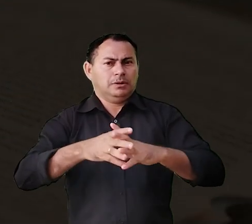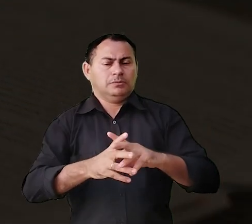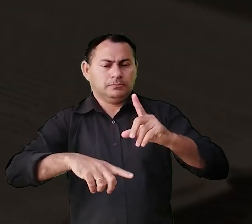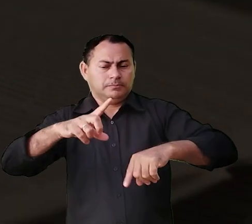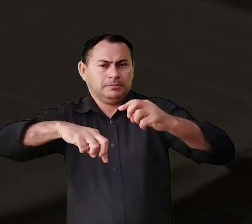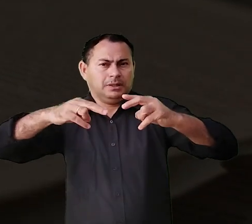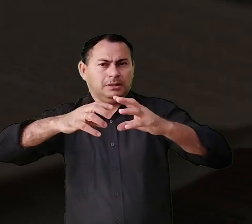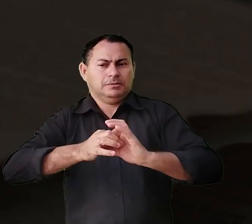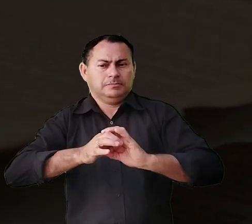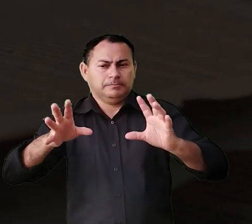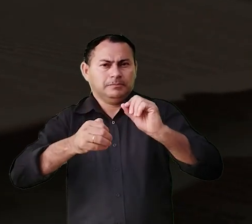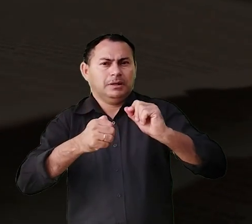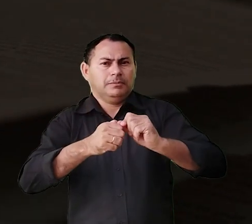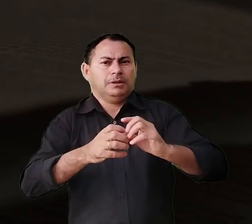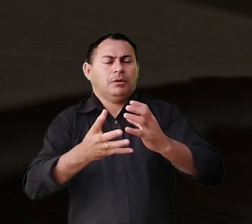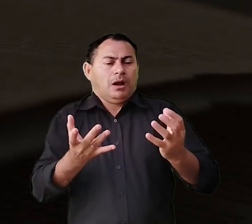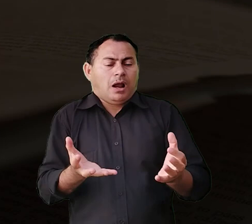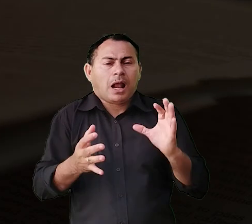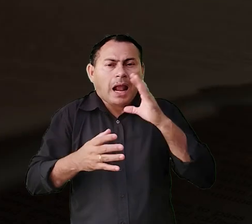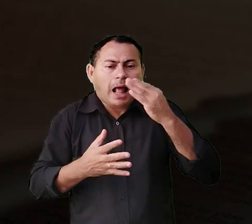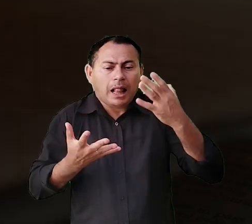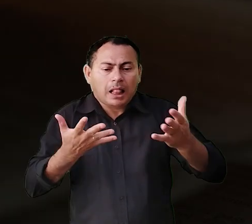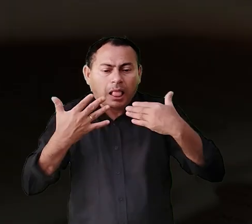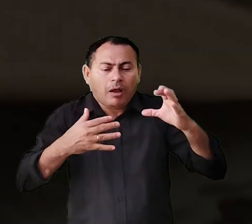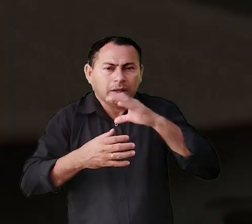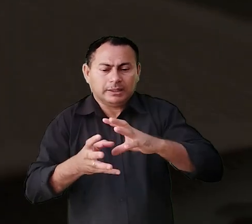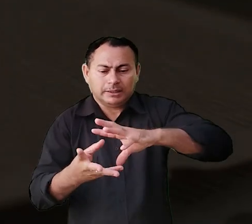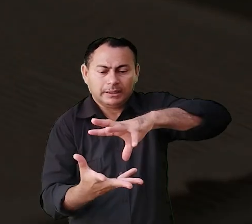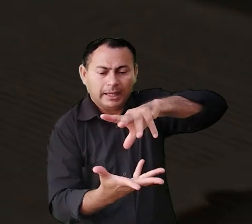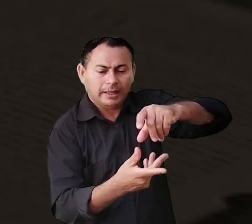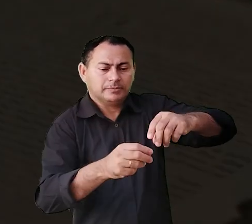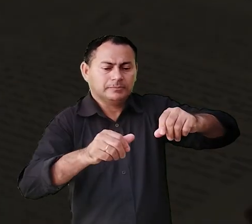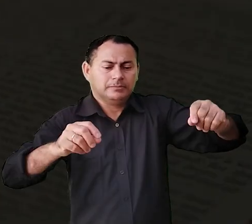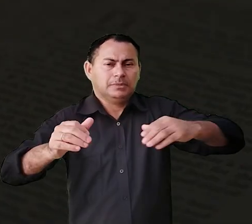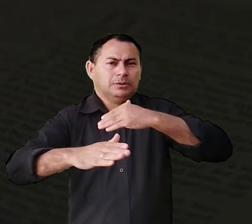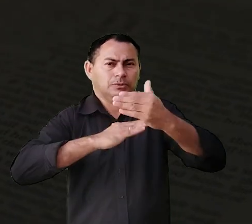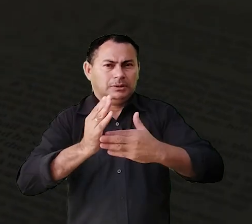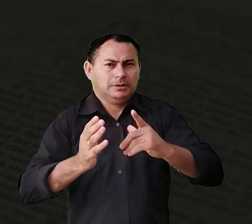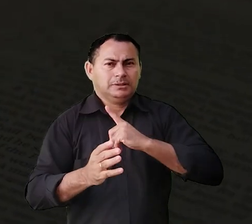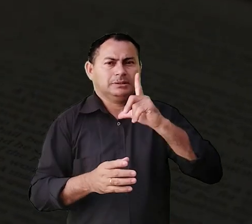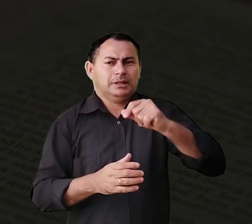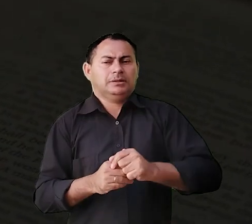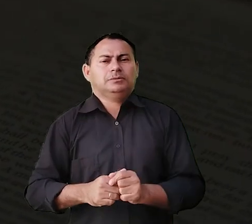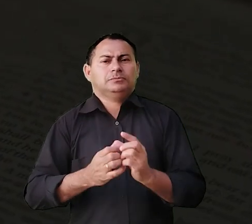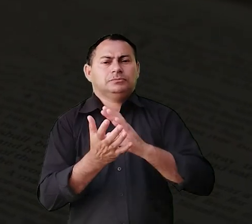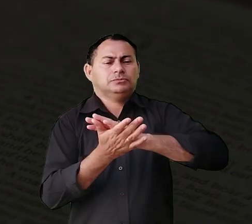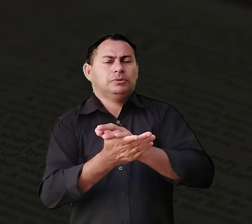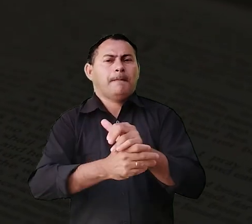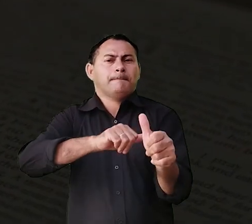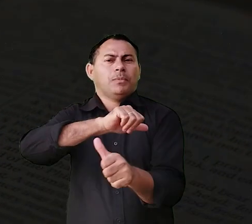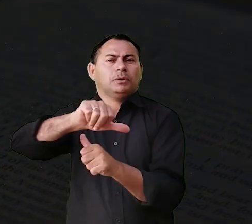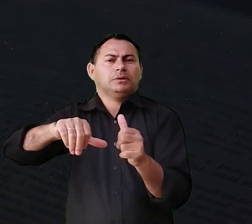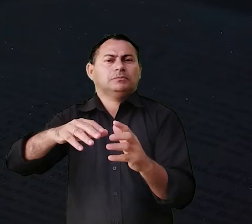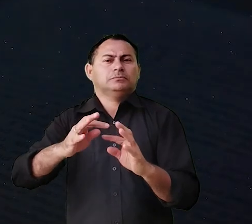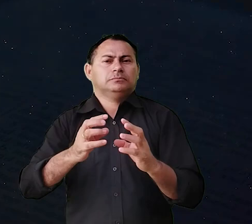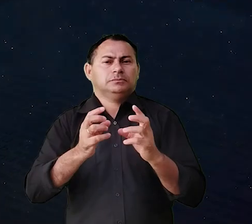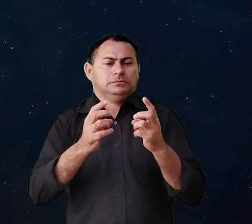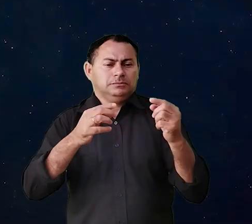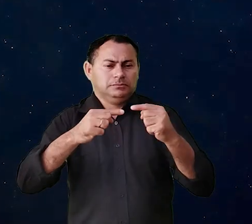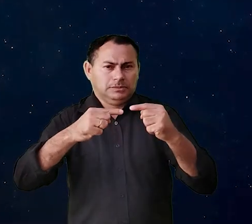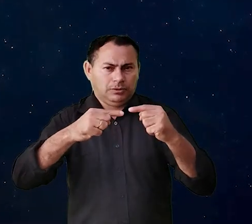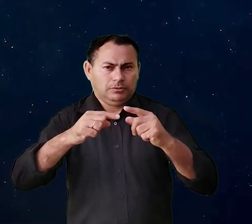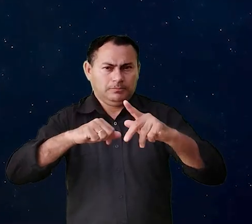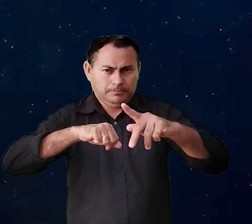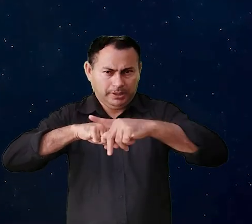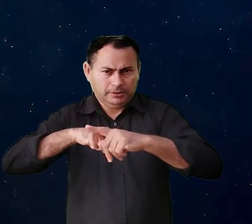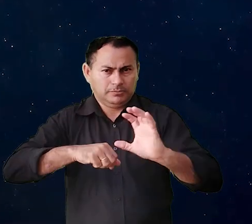estrondo, os elementos serão desfeitos pelo calor, e a terra e tudo que nela há será desnudada. De